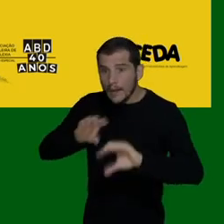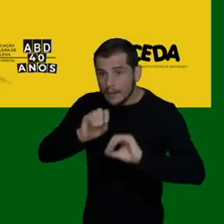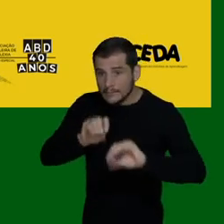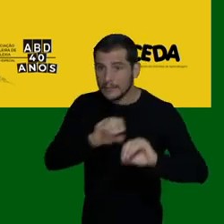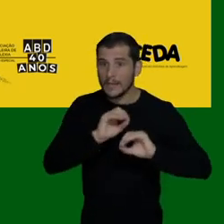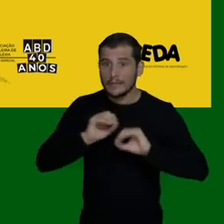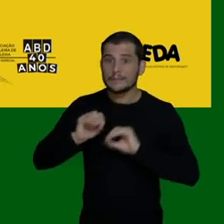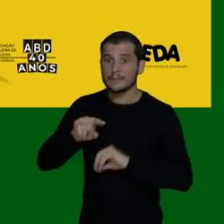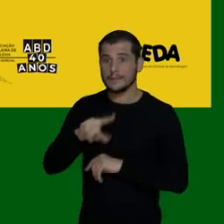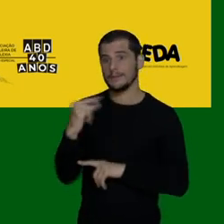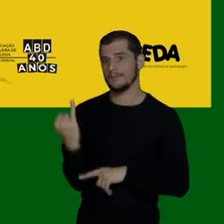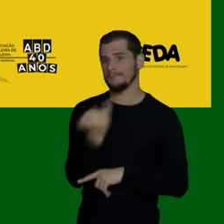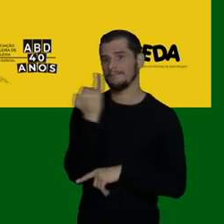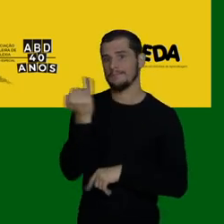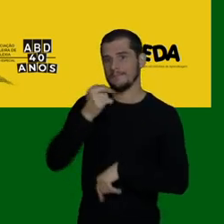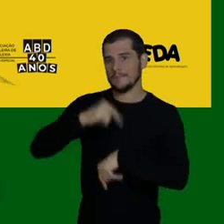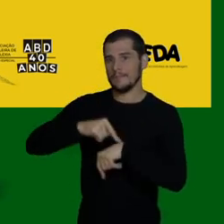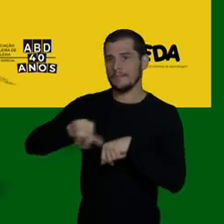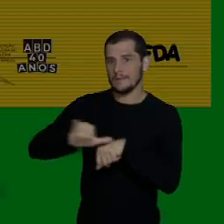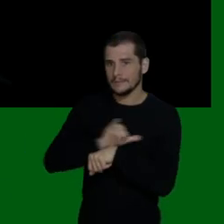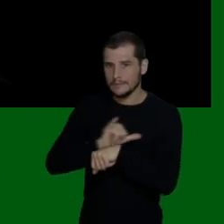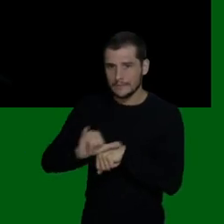é super importante